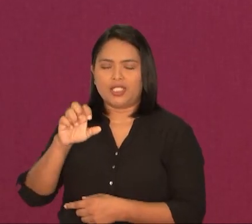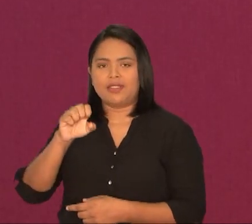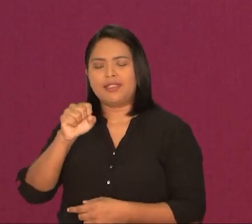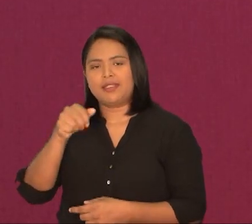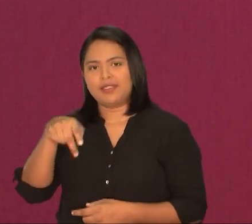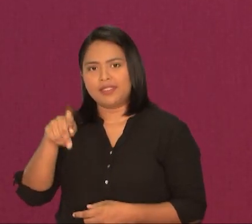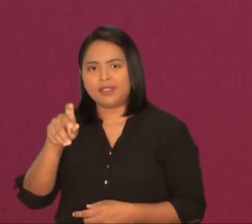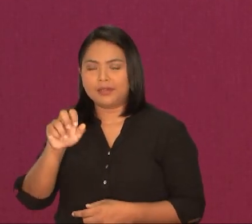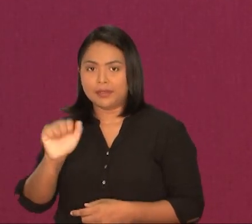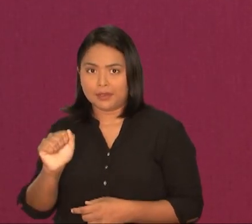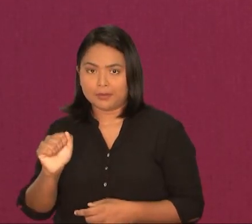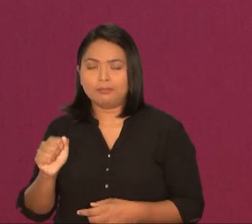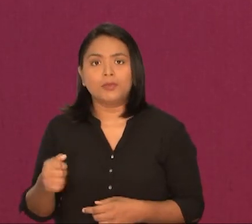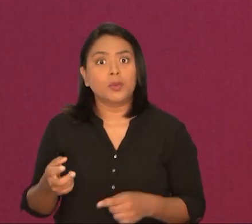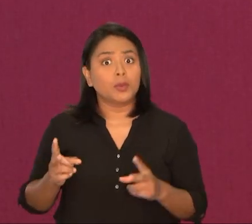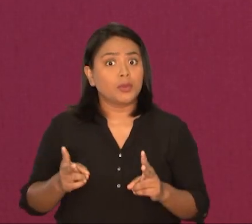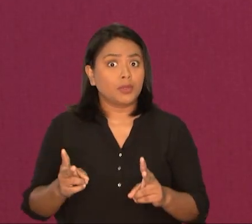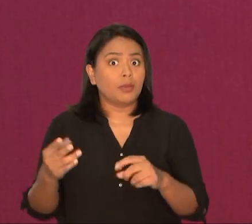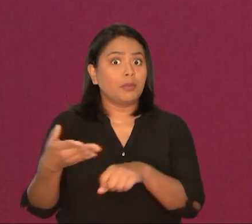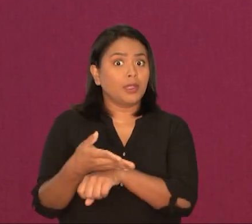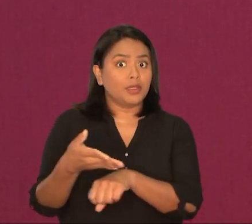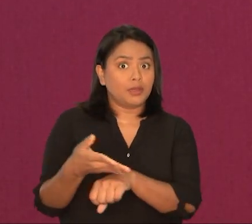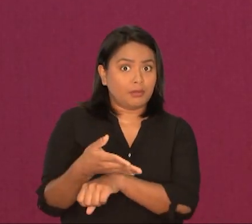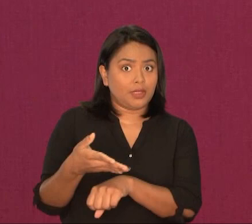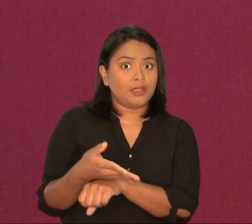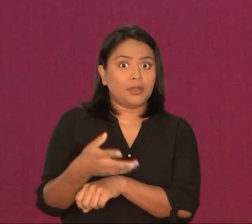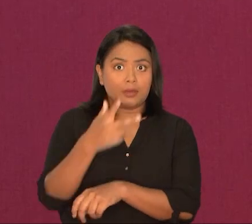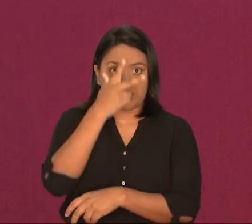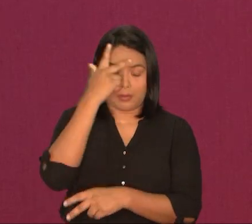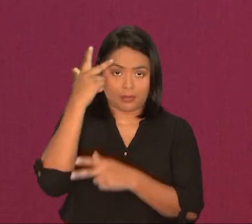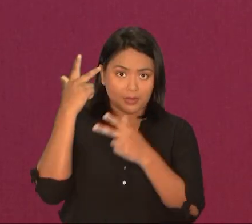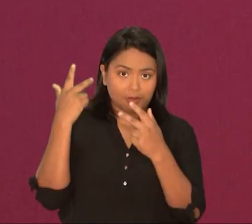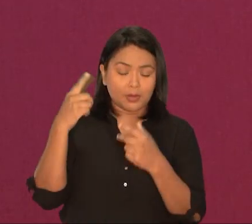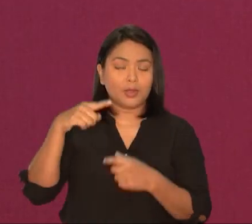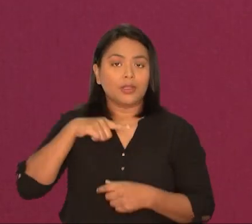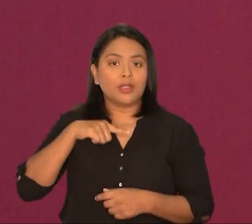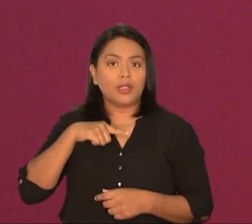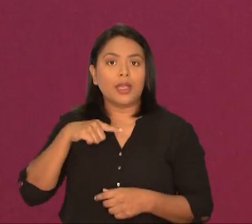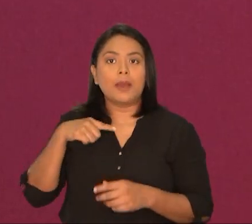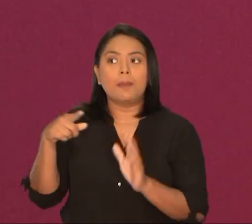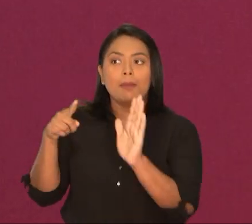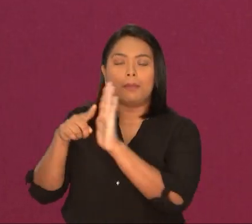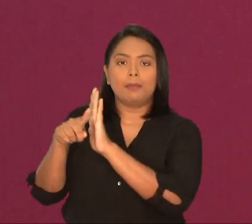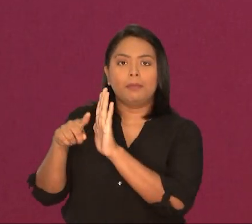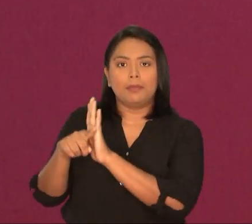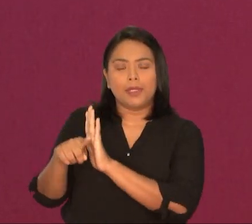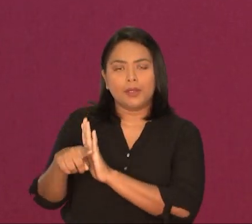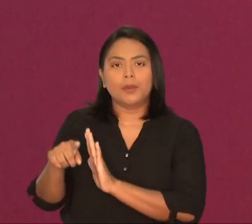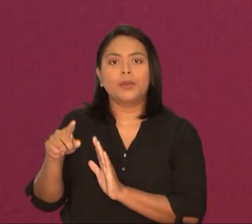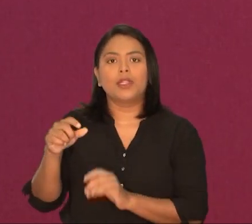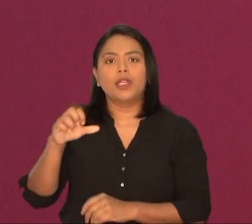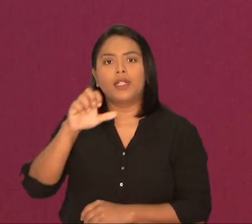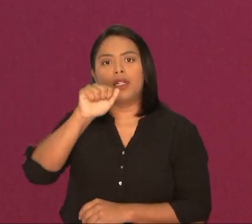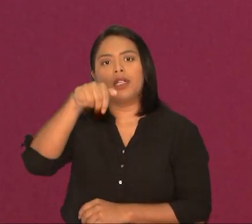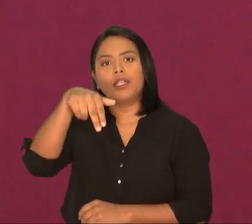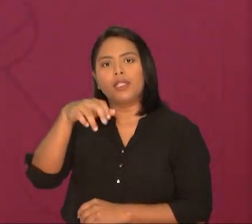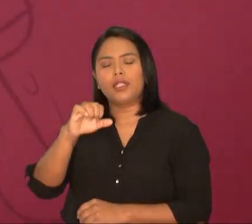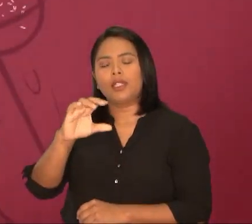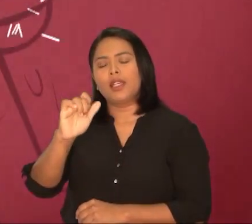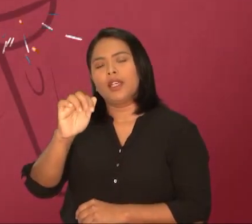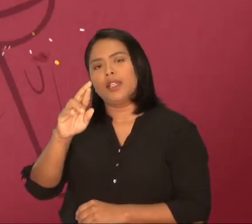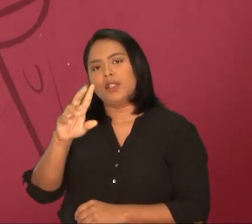com a participação do público. E dessa vez, quem envia pergunta para Jéssica é a Ana Carolina. Vamos